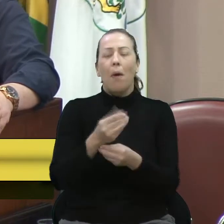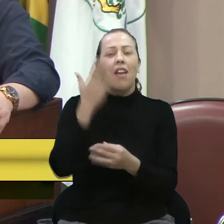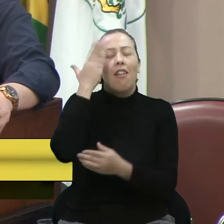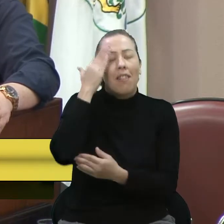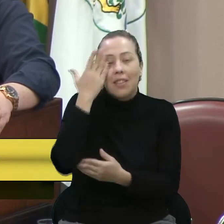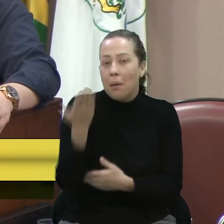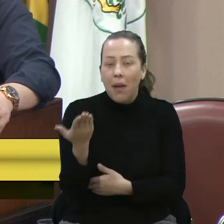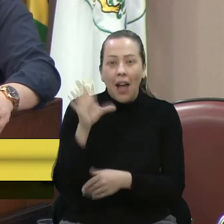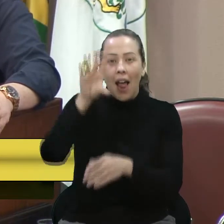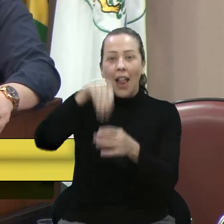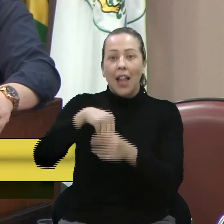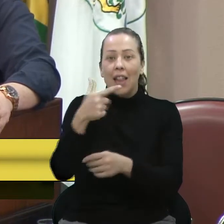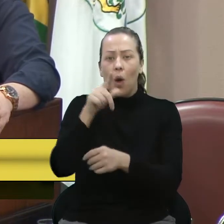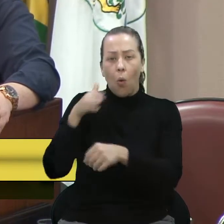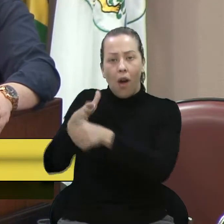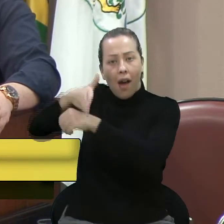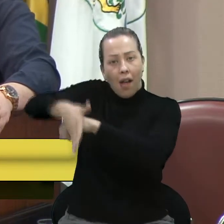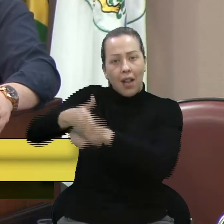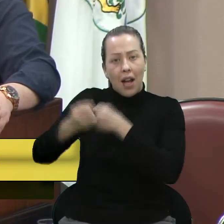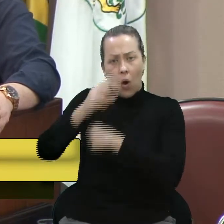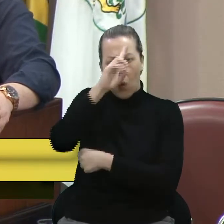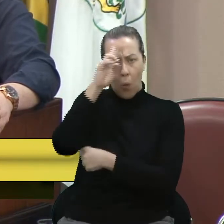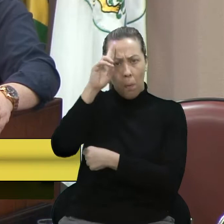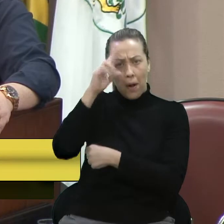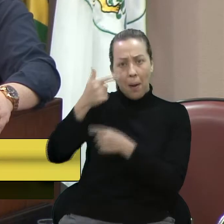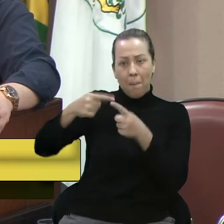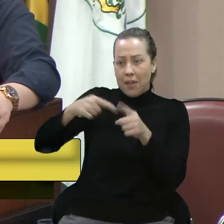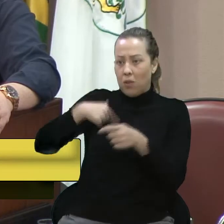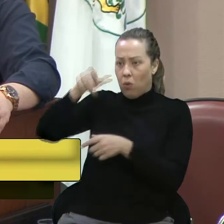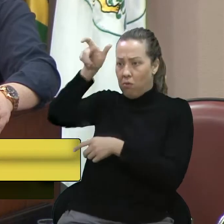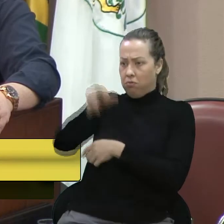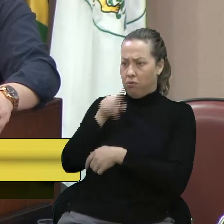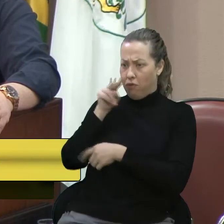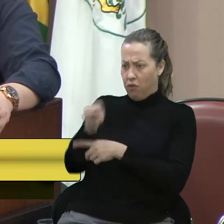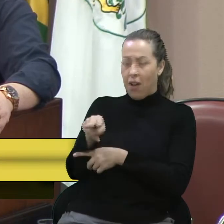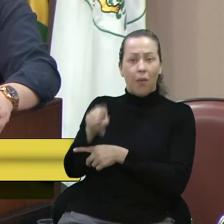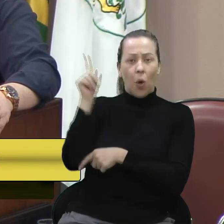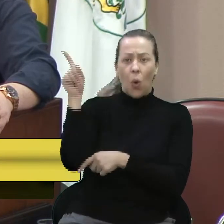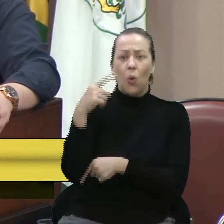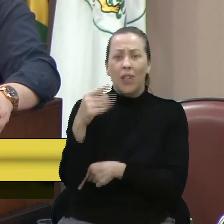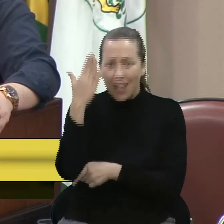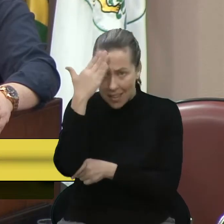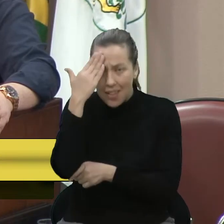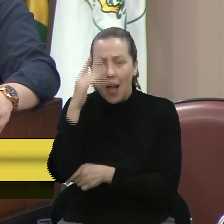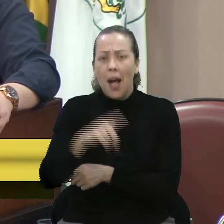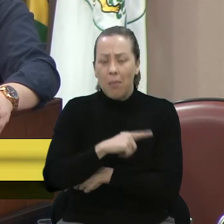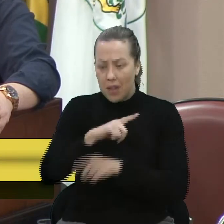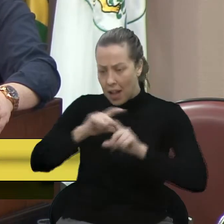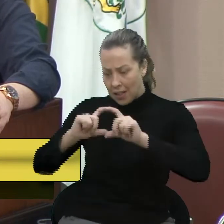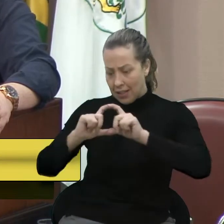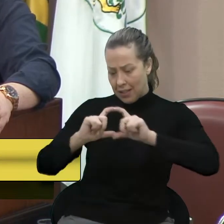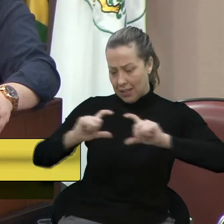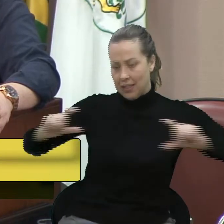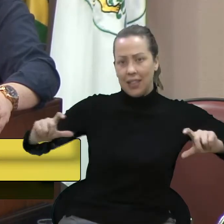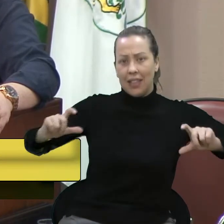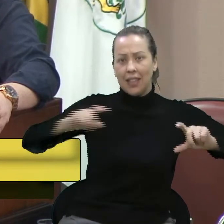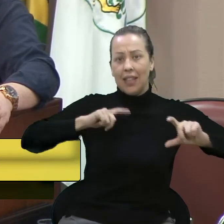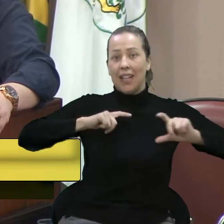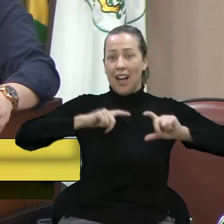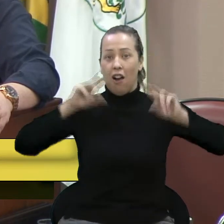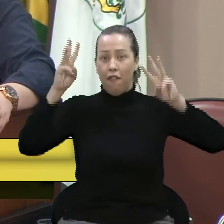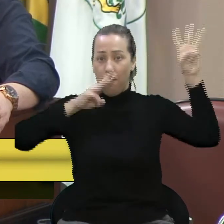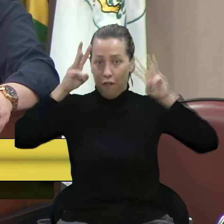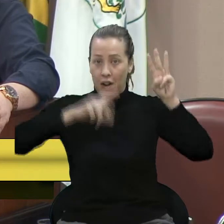fiscalizar ele, o senhor entra com o seu carro, o senhor é Uber, mas o senhor não é identificado. Hoje o táxi, a gente tem ainda identificação, a van escolar